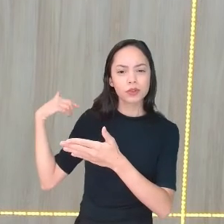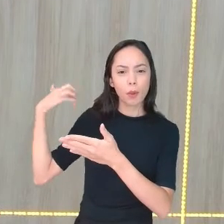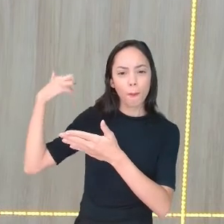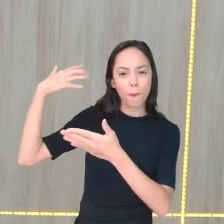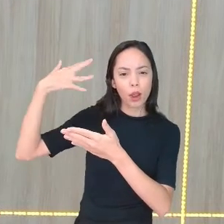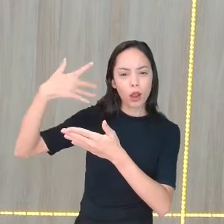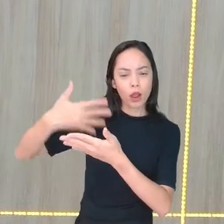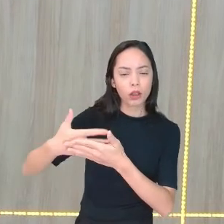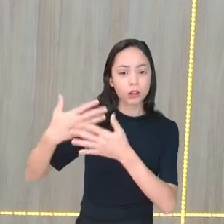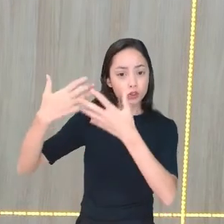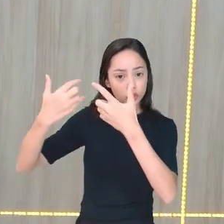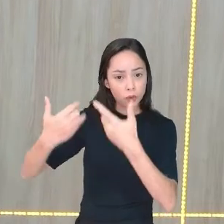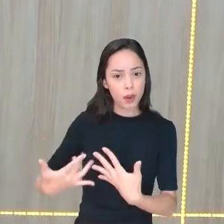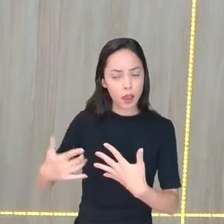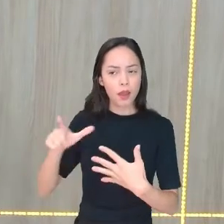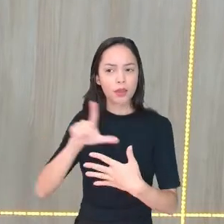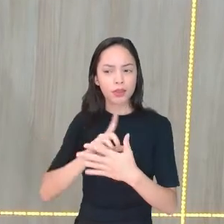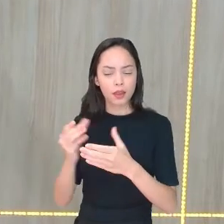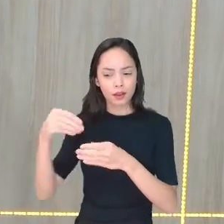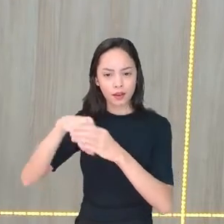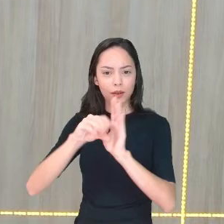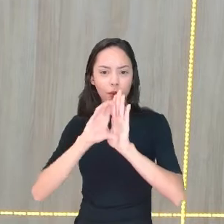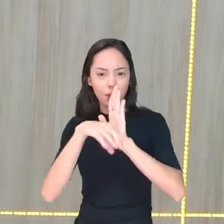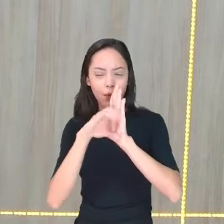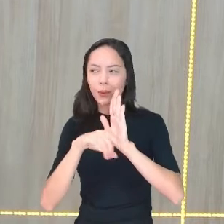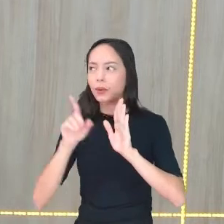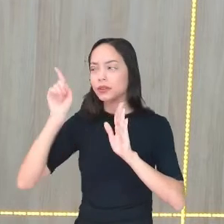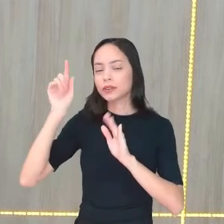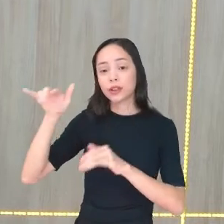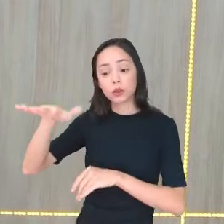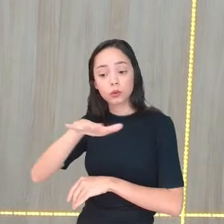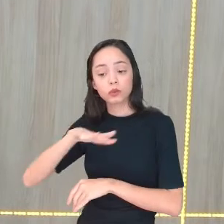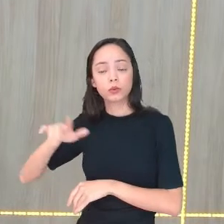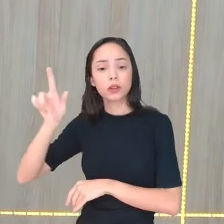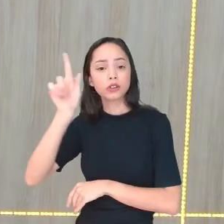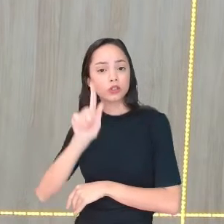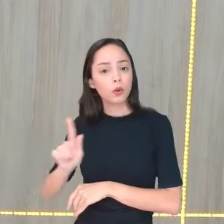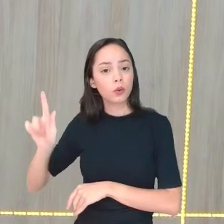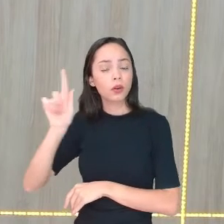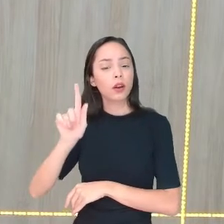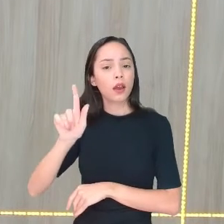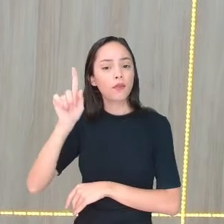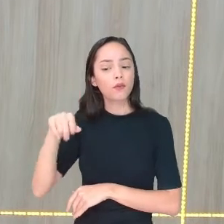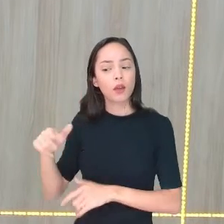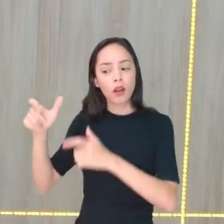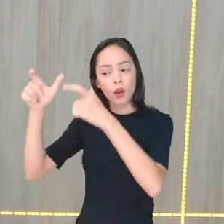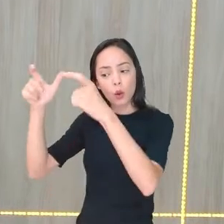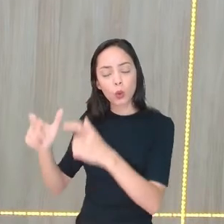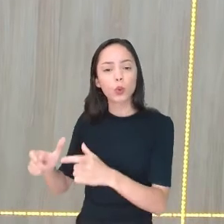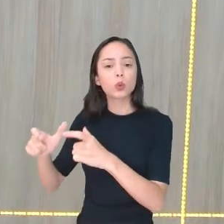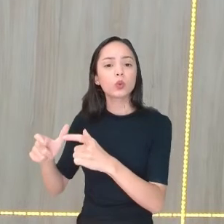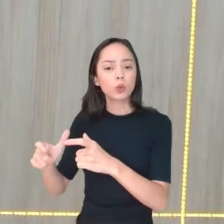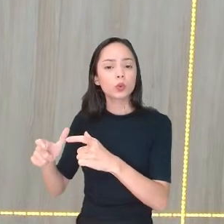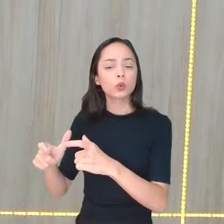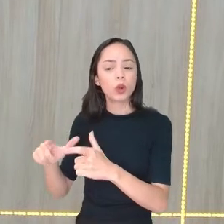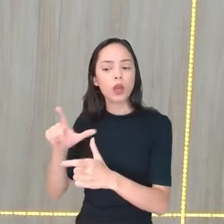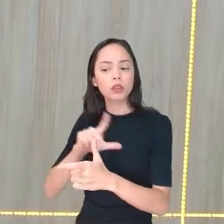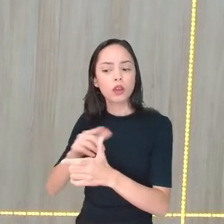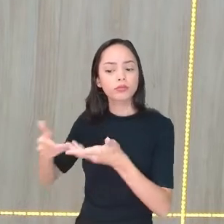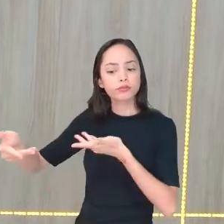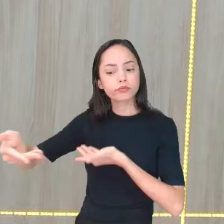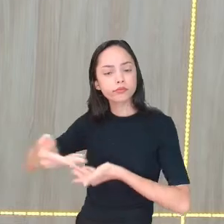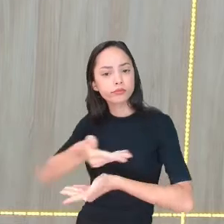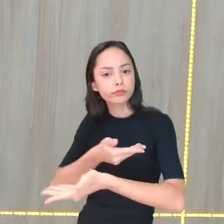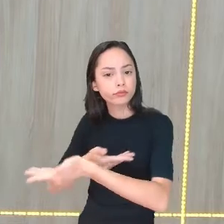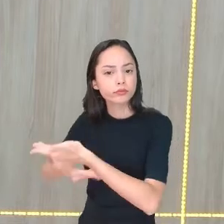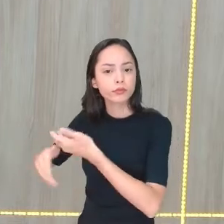nesse conceito, né? Que o espaço geográfico é justamente o locus, o lugar onde se dá essa interação